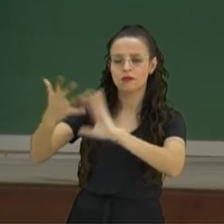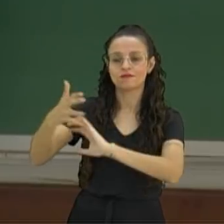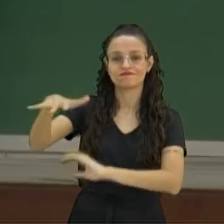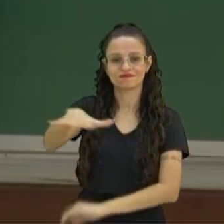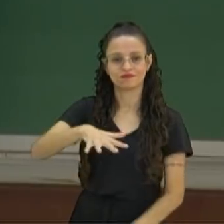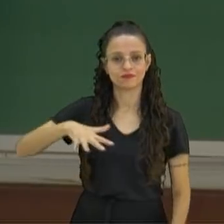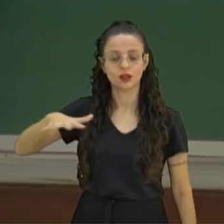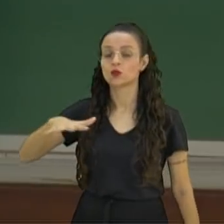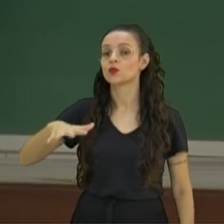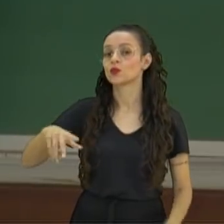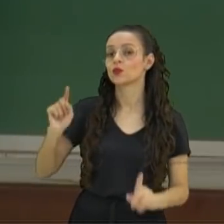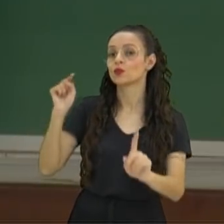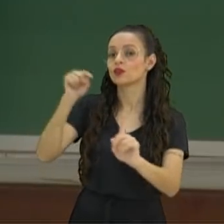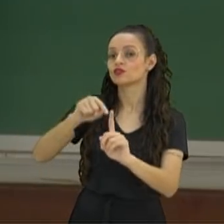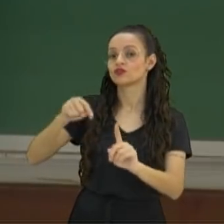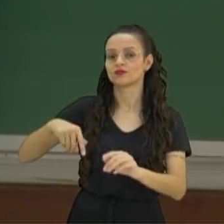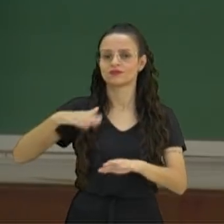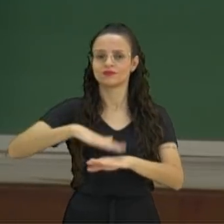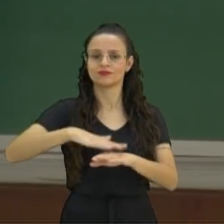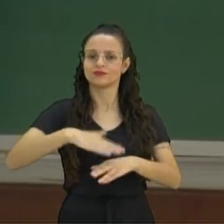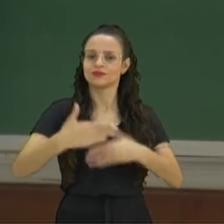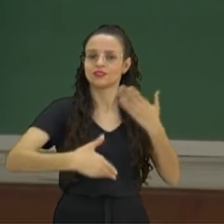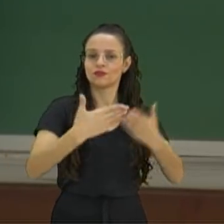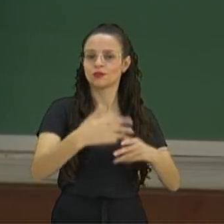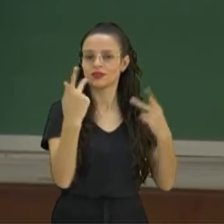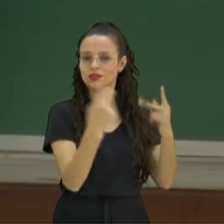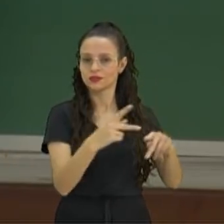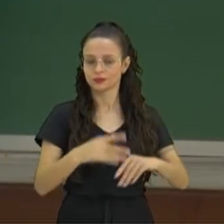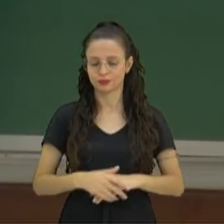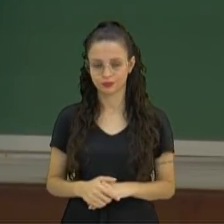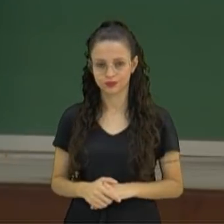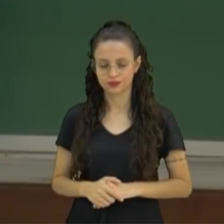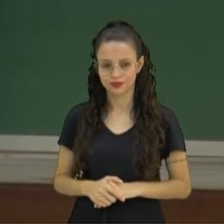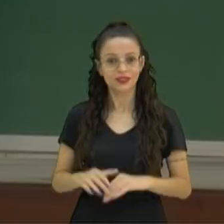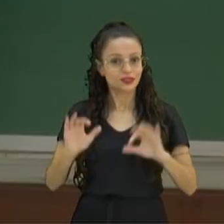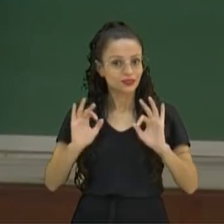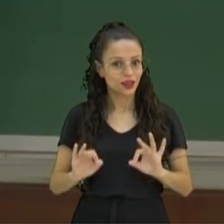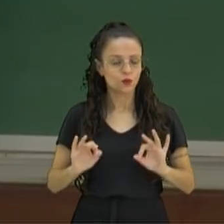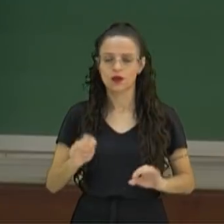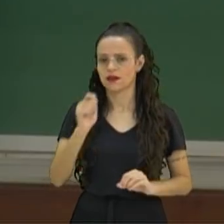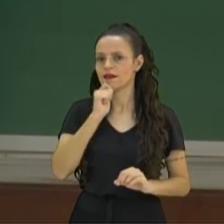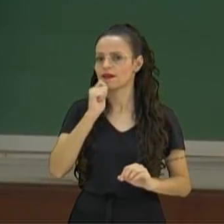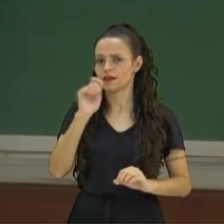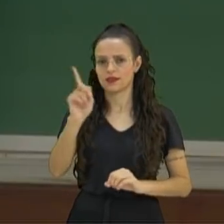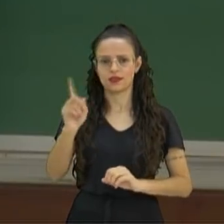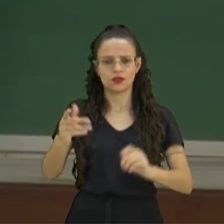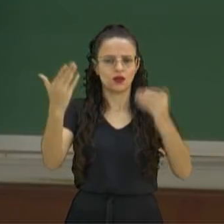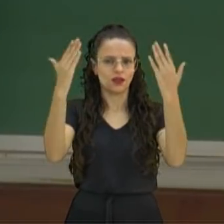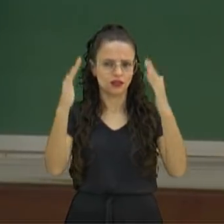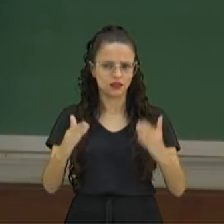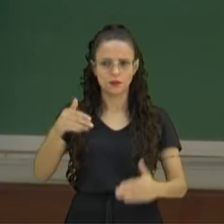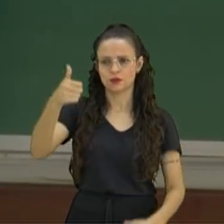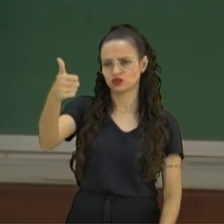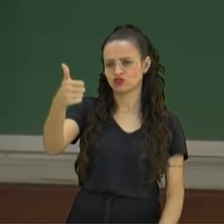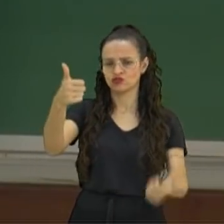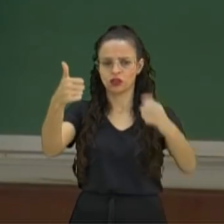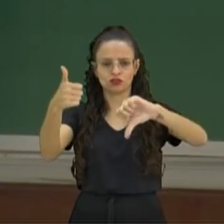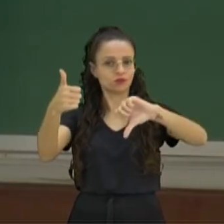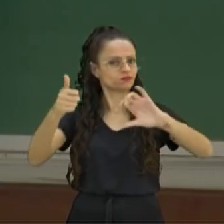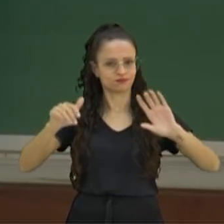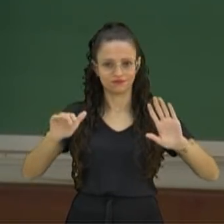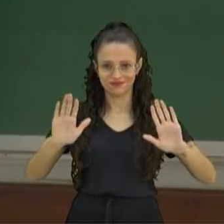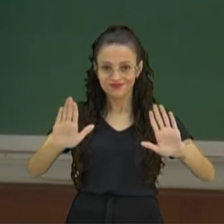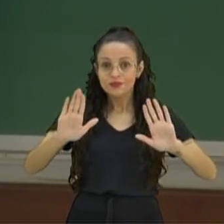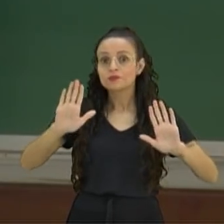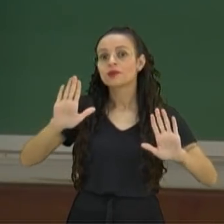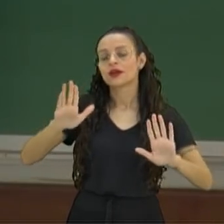seu desenvolvimento, certo? Ainda não estamos analisando se isso é positivo ou negativo, mas